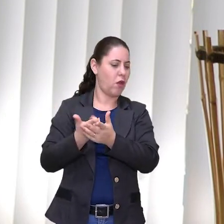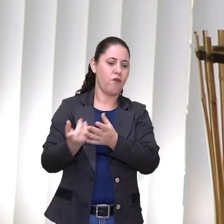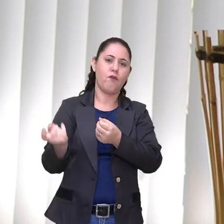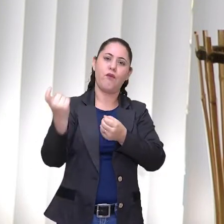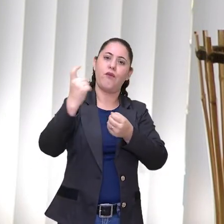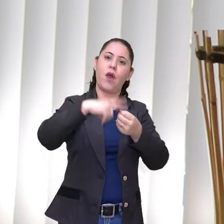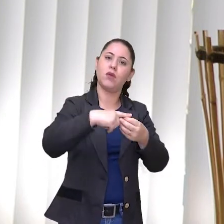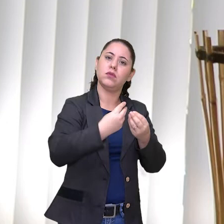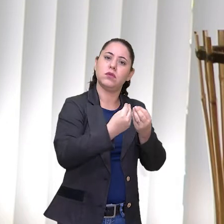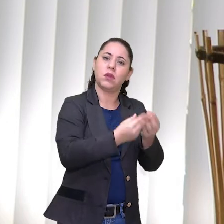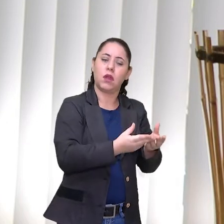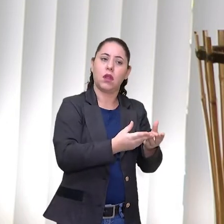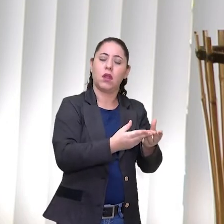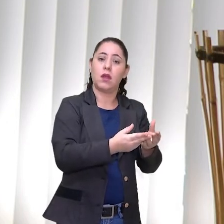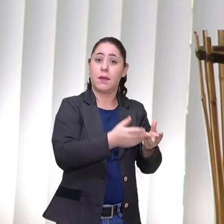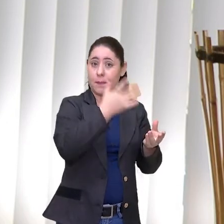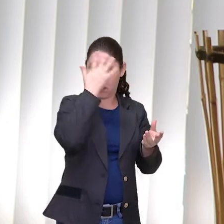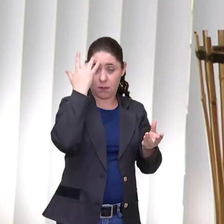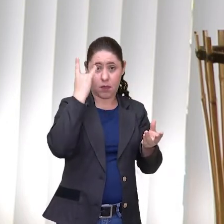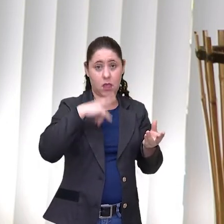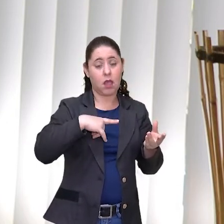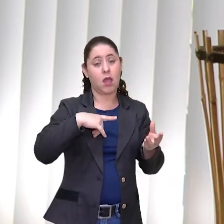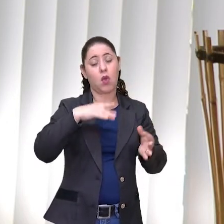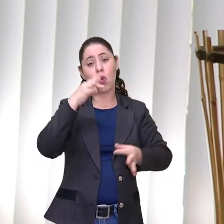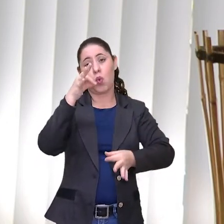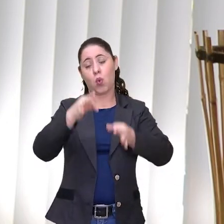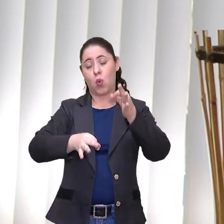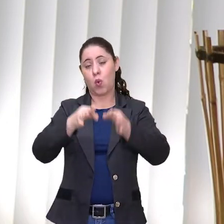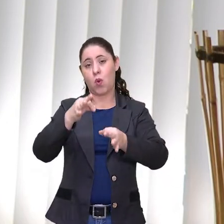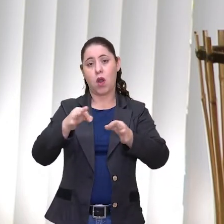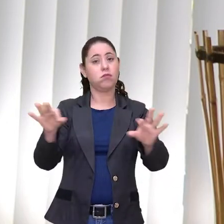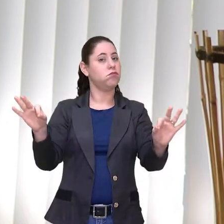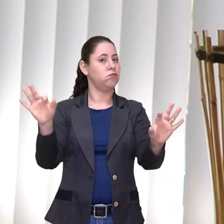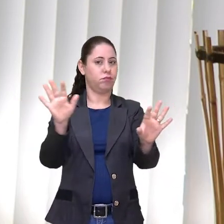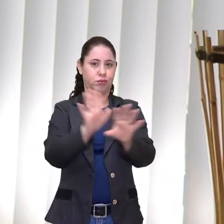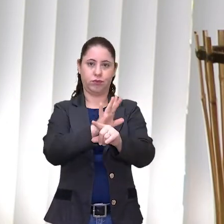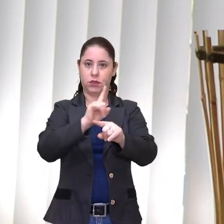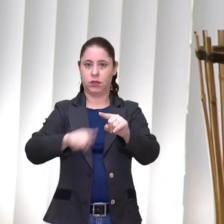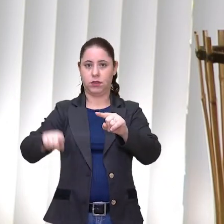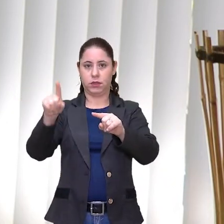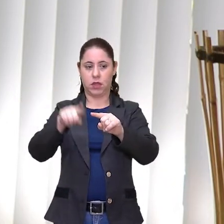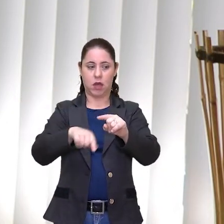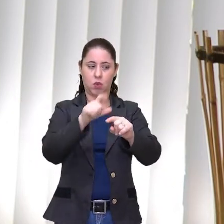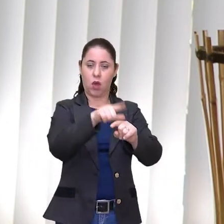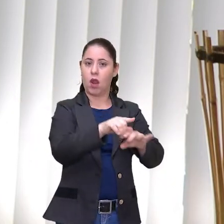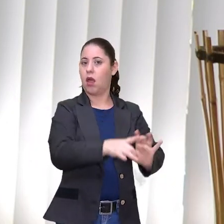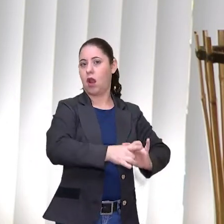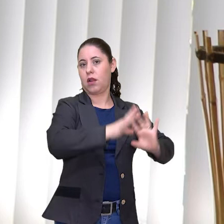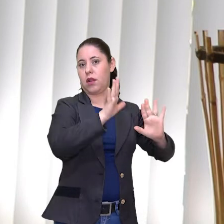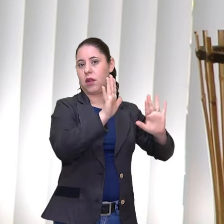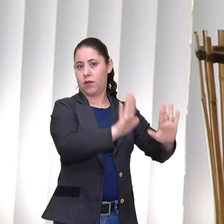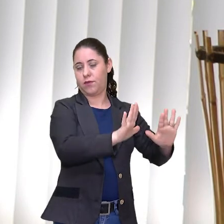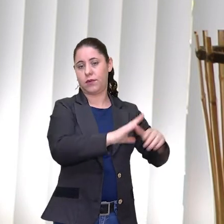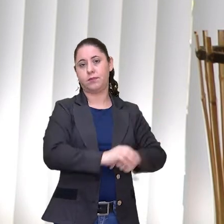seu valor de volta, recebe a comissão do leiloeiro de volta e o leilão está desfeito em relação a